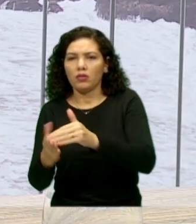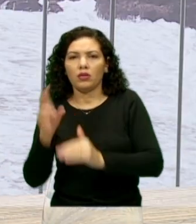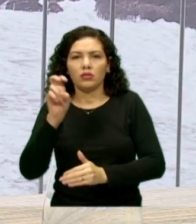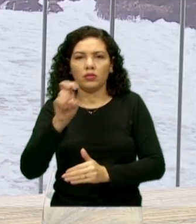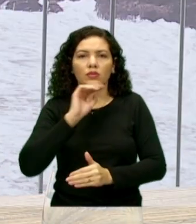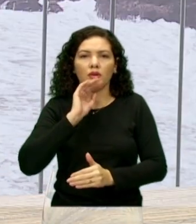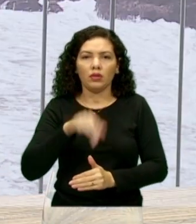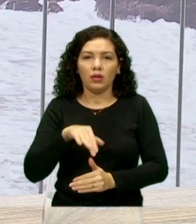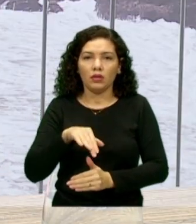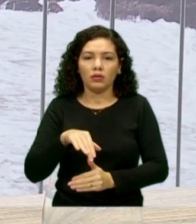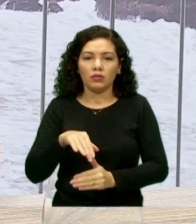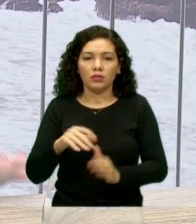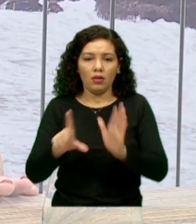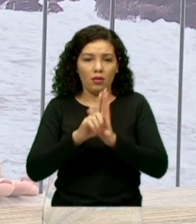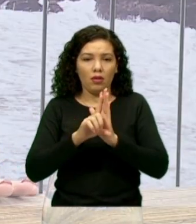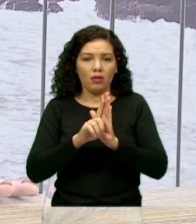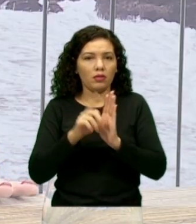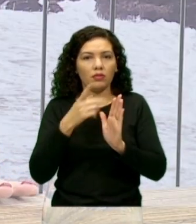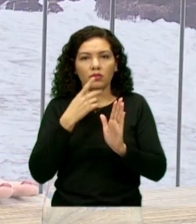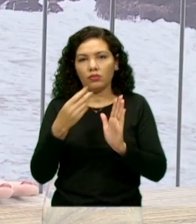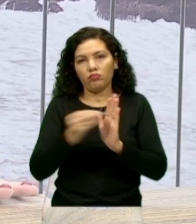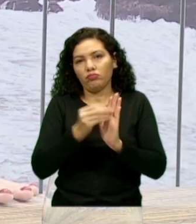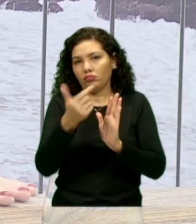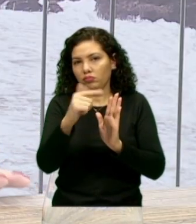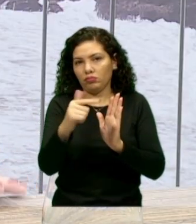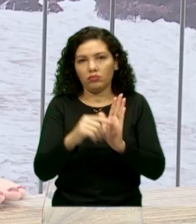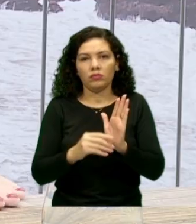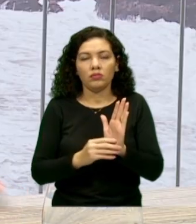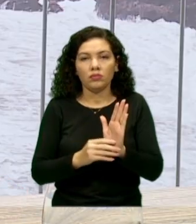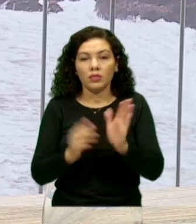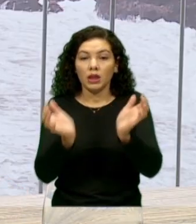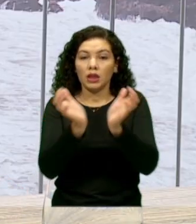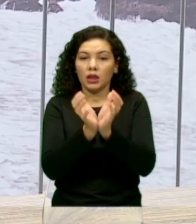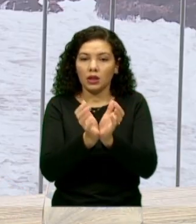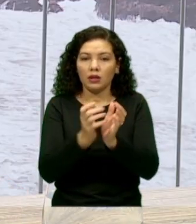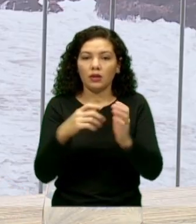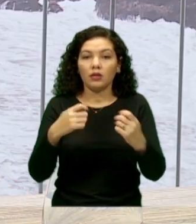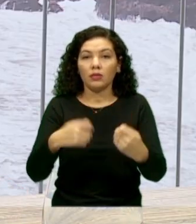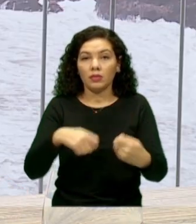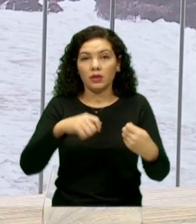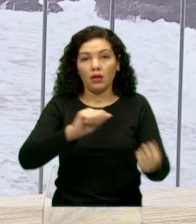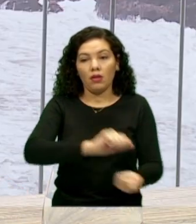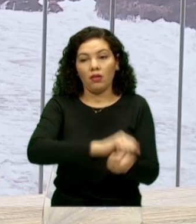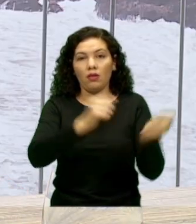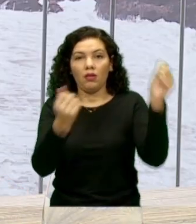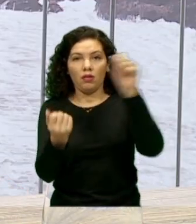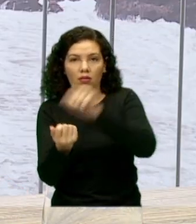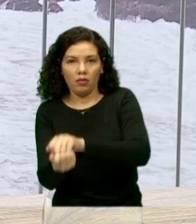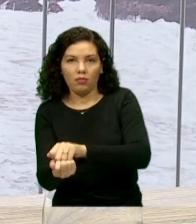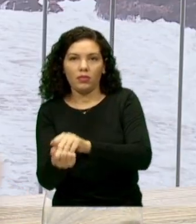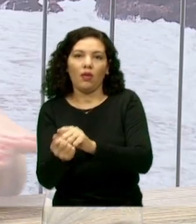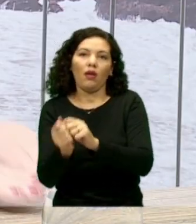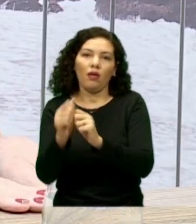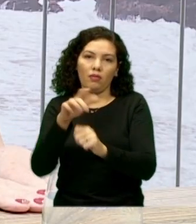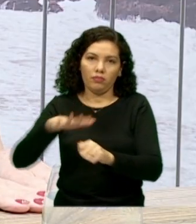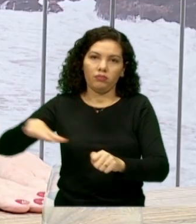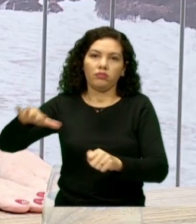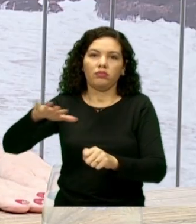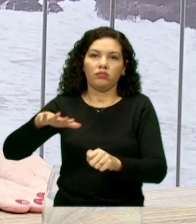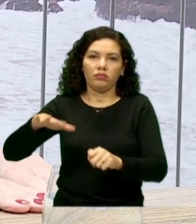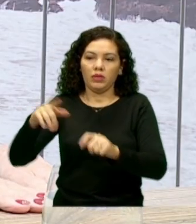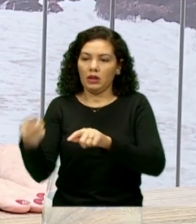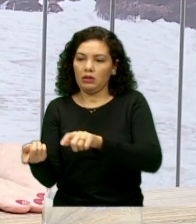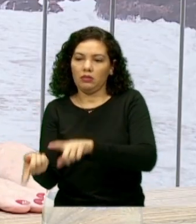horas. Como o Edmar falou, a equipe tem que ser adequada ao território, não o território à